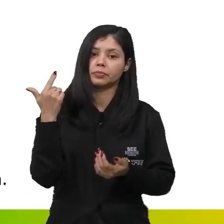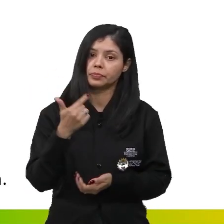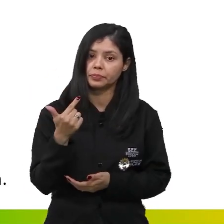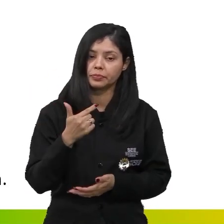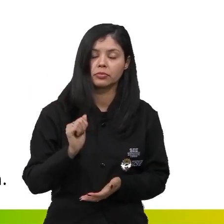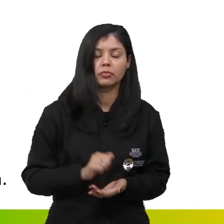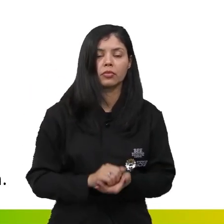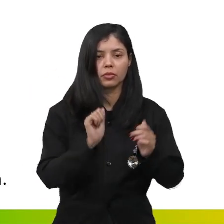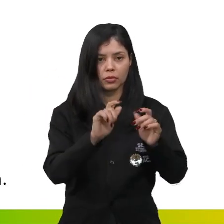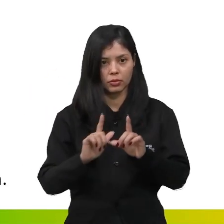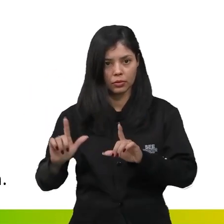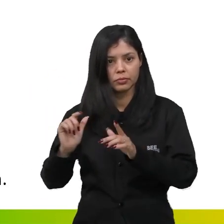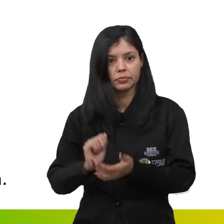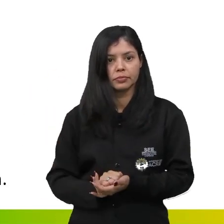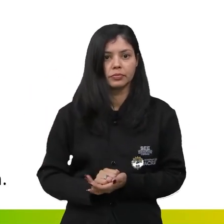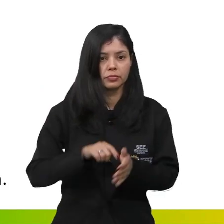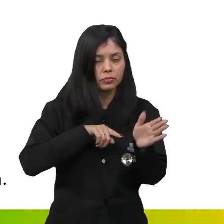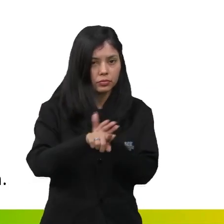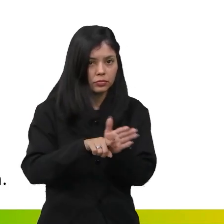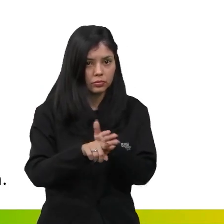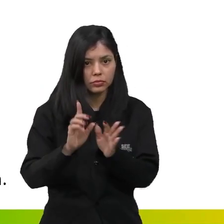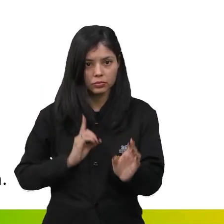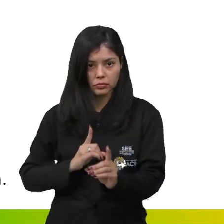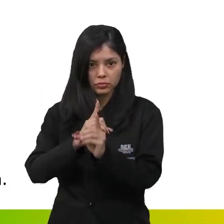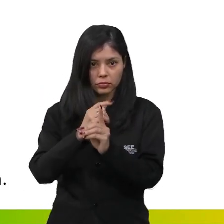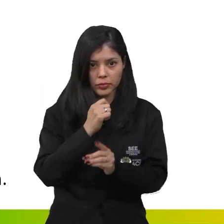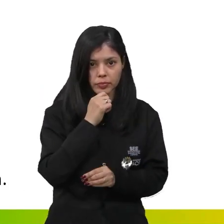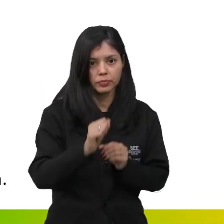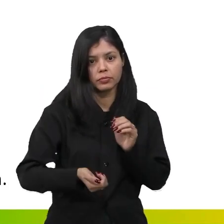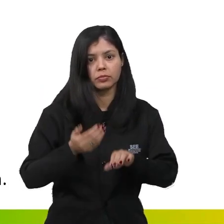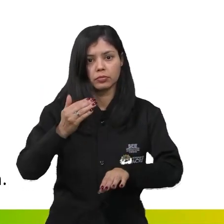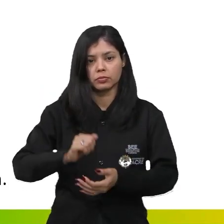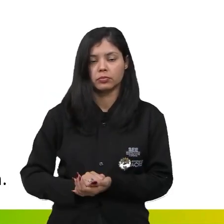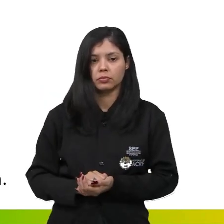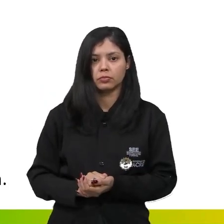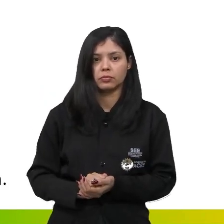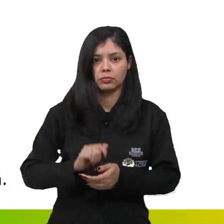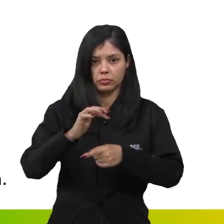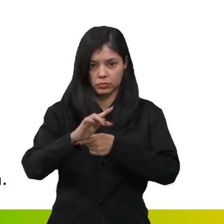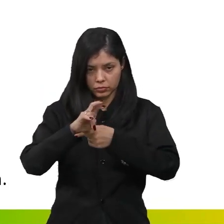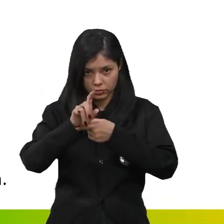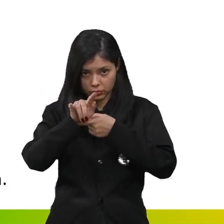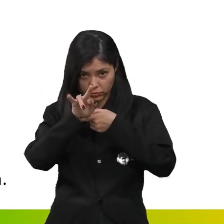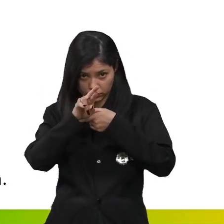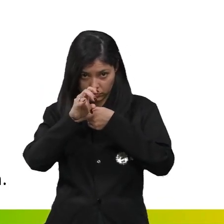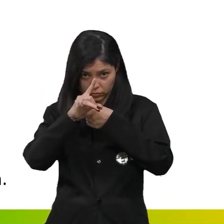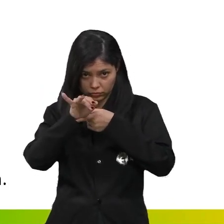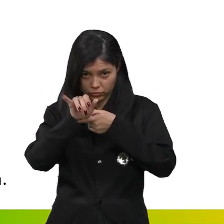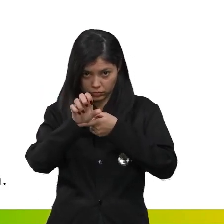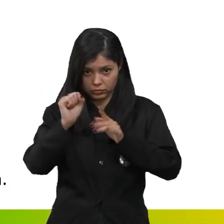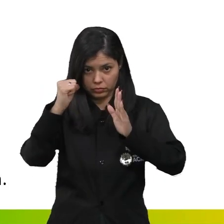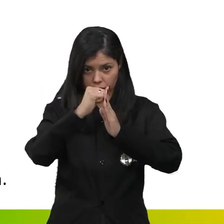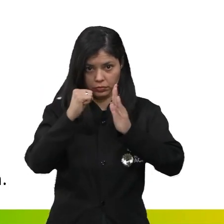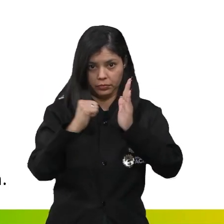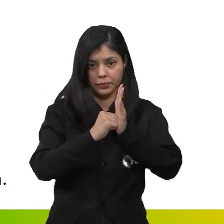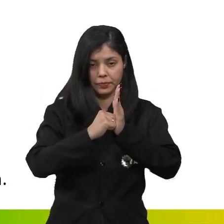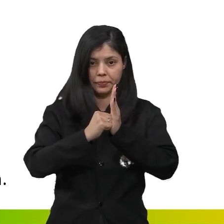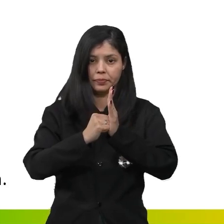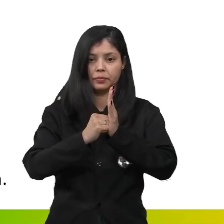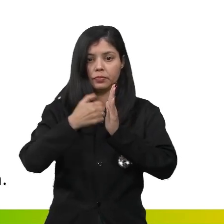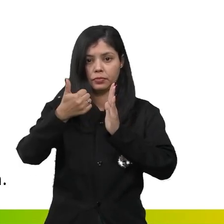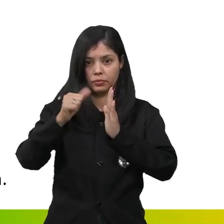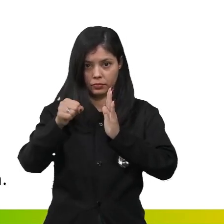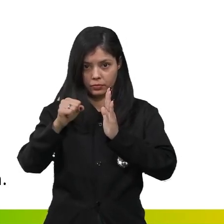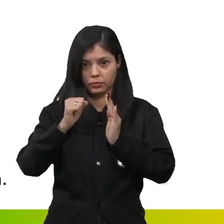Atividade 2, acompanha comigo. Pesquisadores identificaram em antigos registros alfandegários do